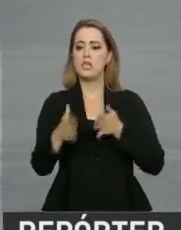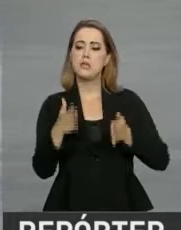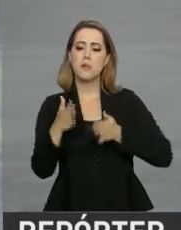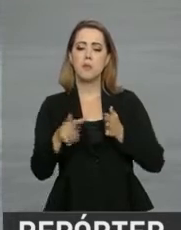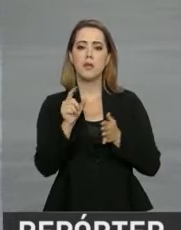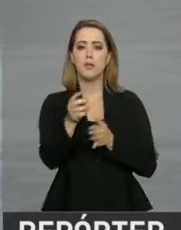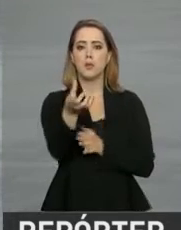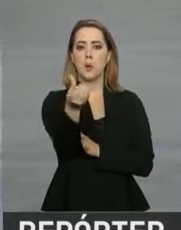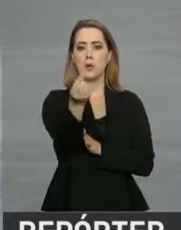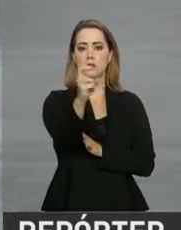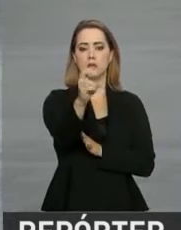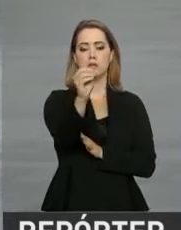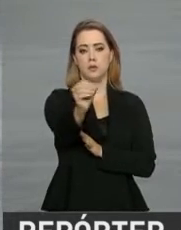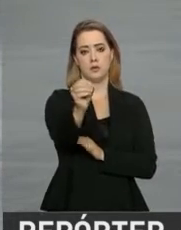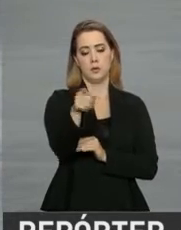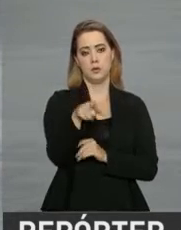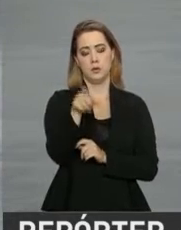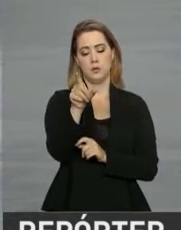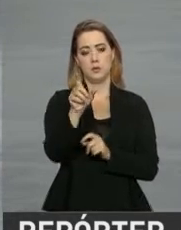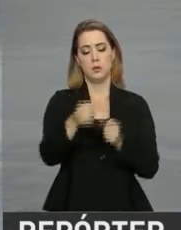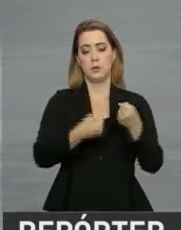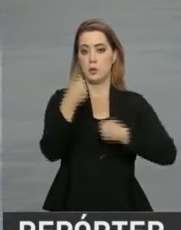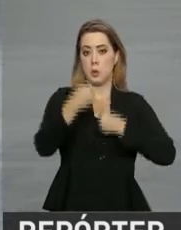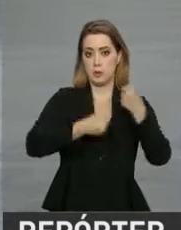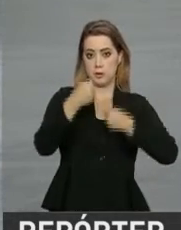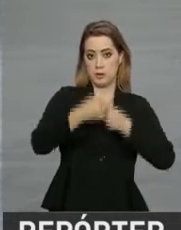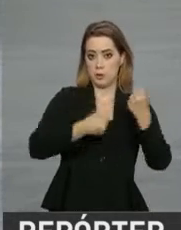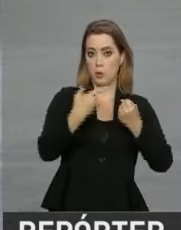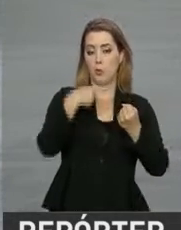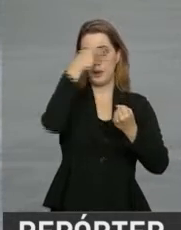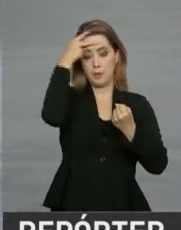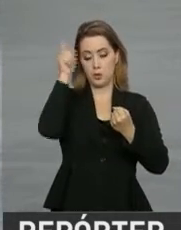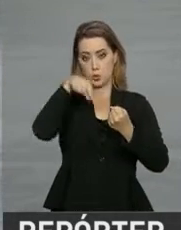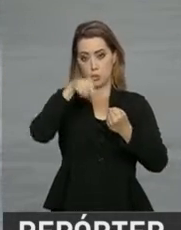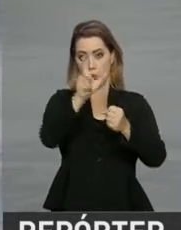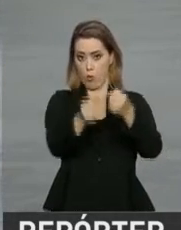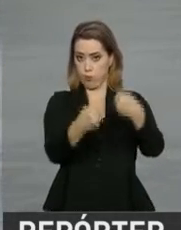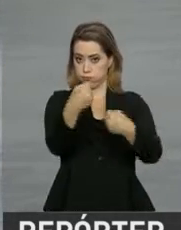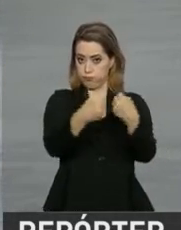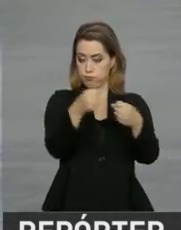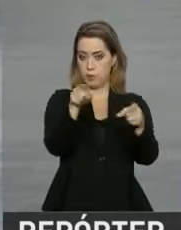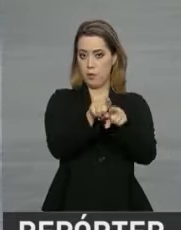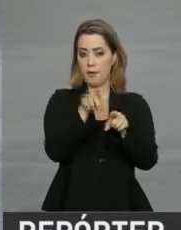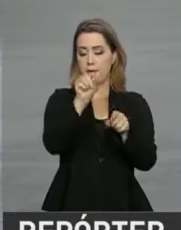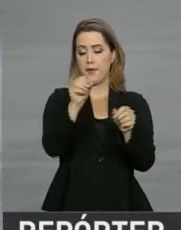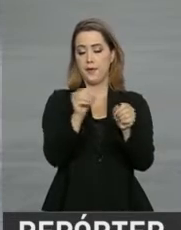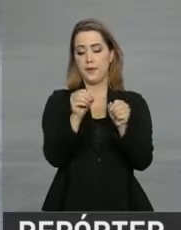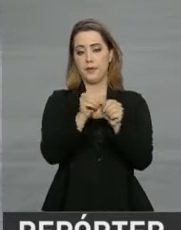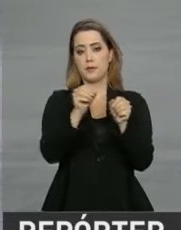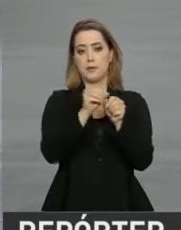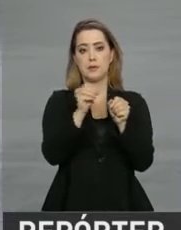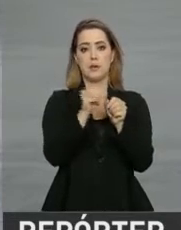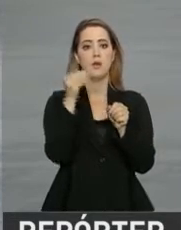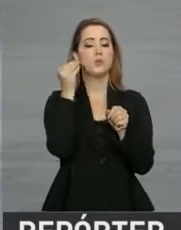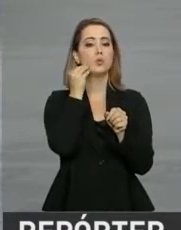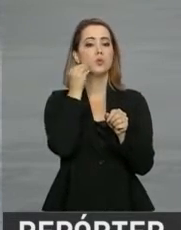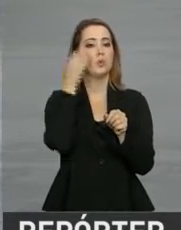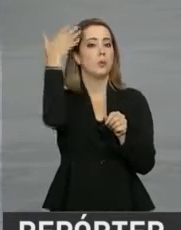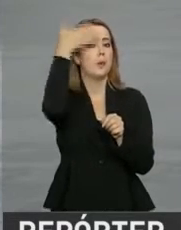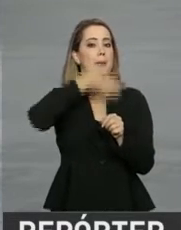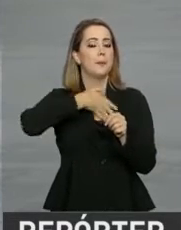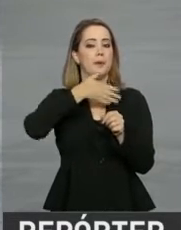motoristas profissionais, a maior parte deles caminhoneiros, realizaram o exame. E o índice de positividade foi